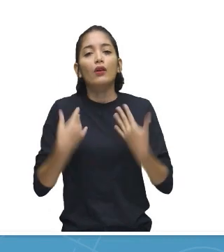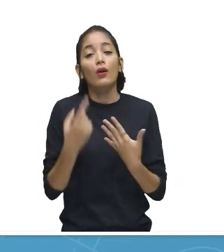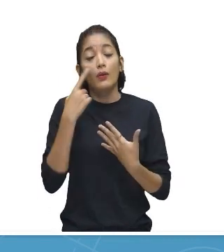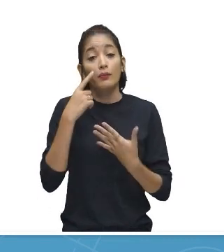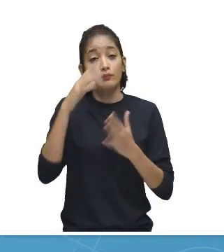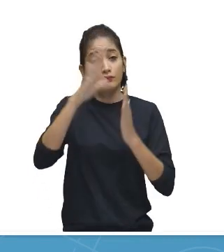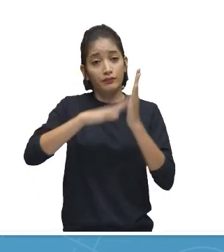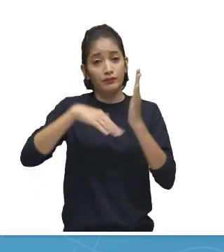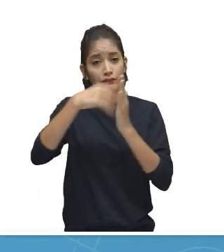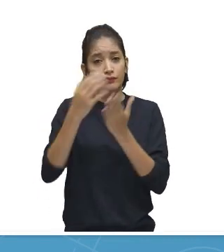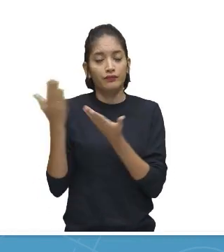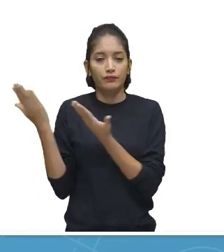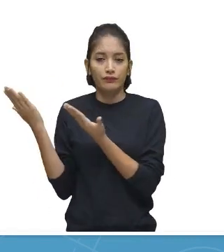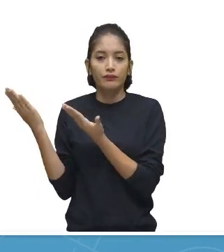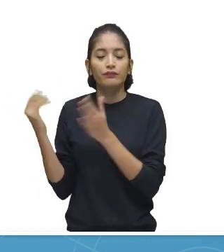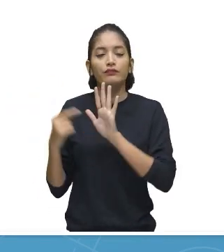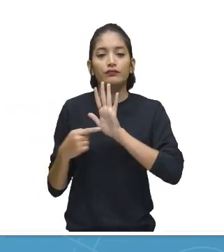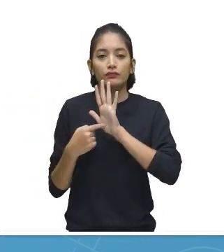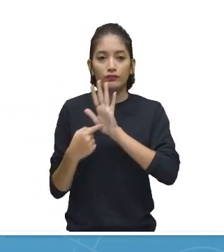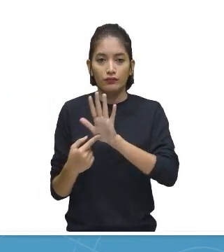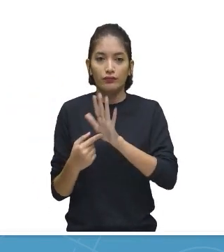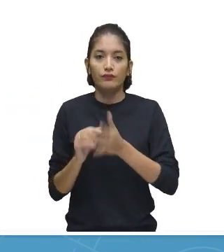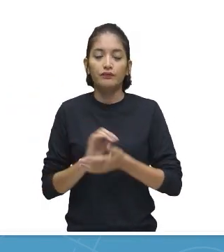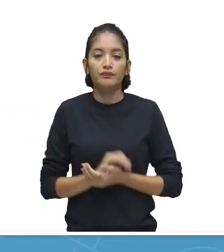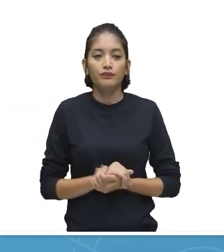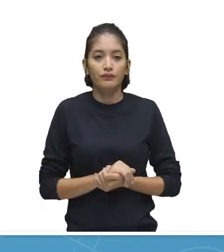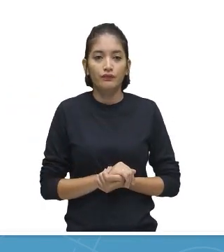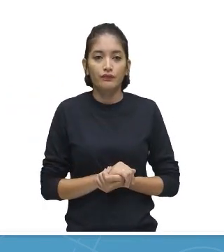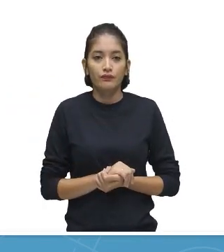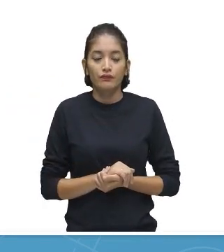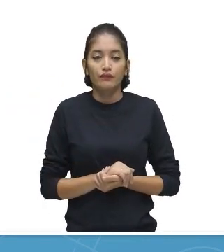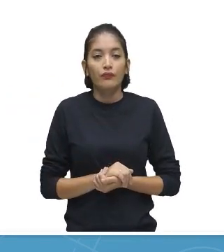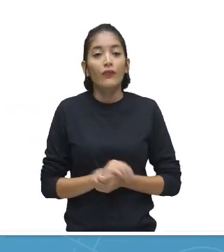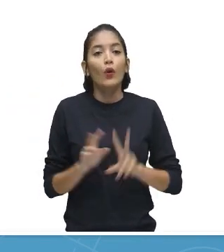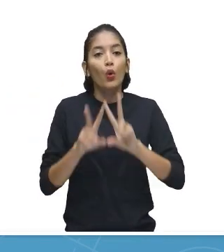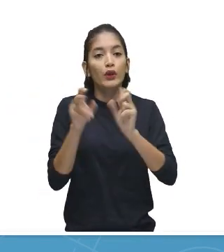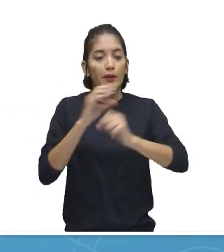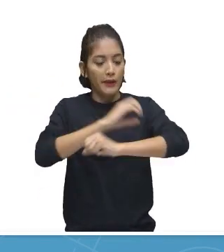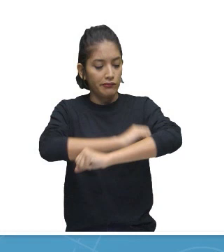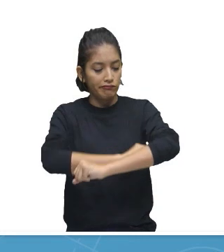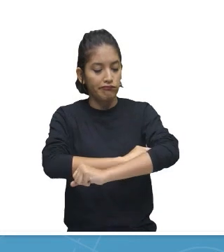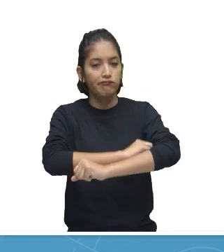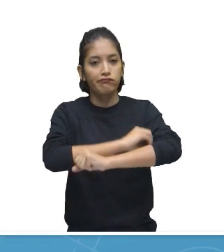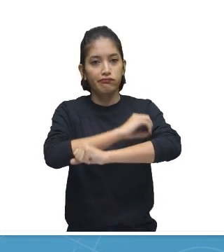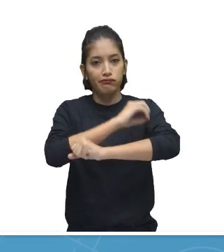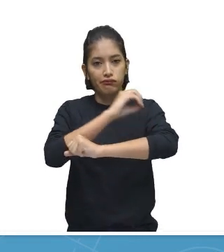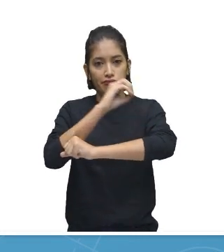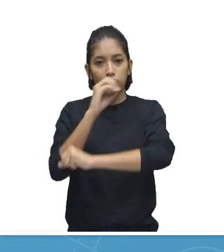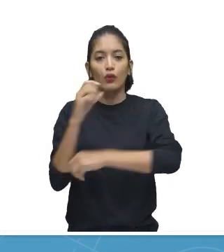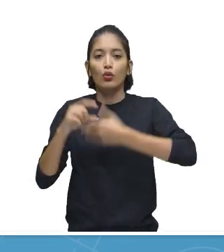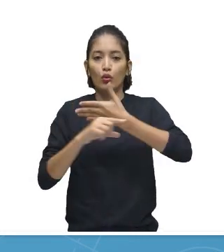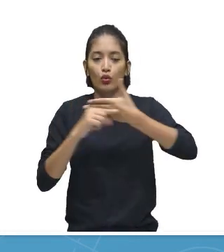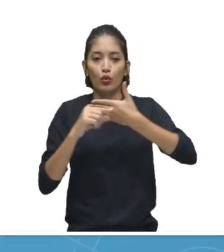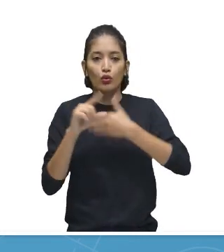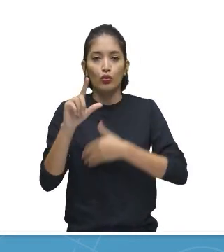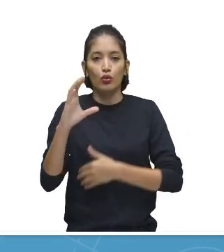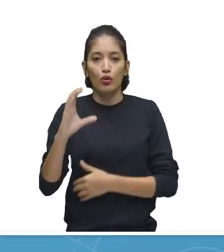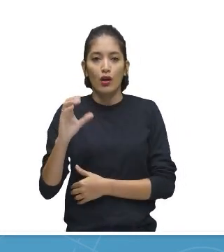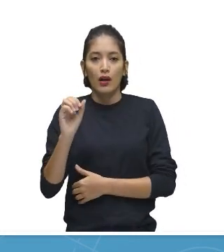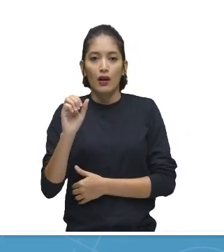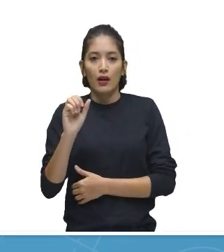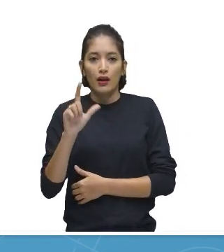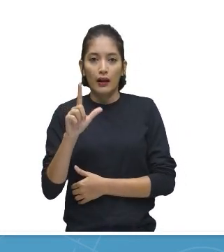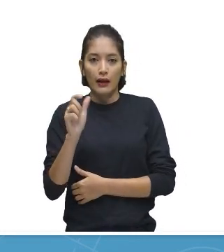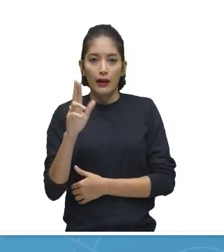dele? Olha só, aqui a gente tem a obra Nascer do Sol, de Claude Monet, que é uma referência do impressionismo. Então, qual